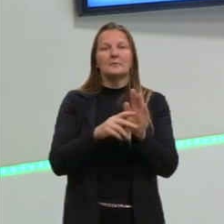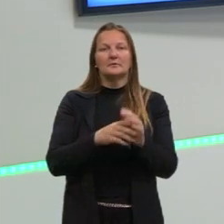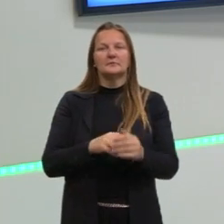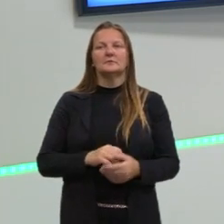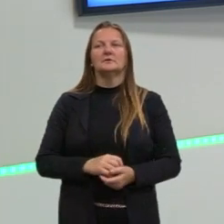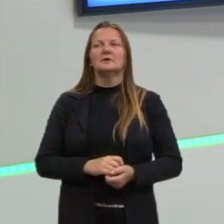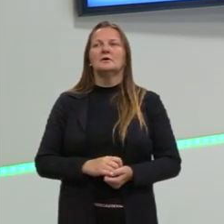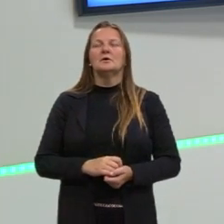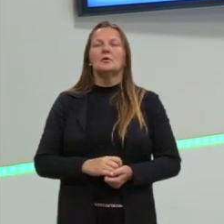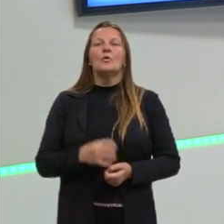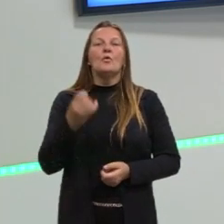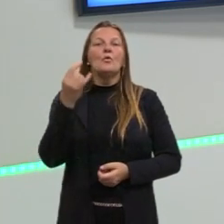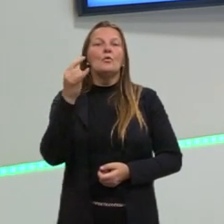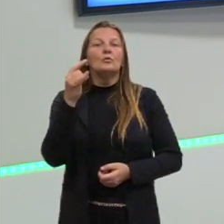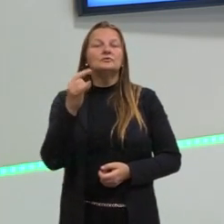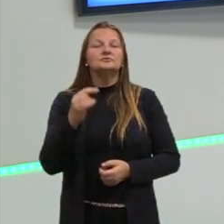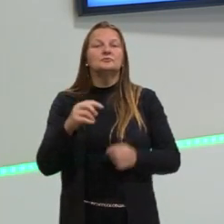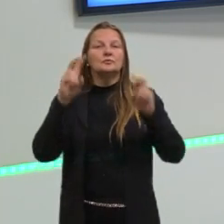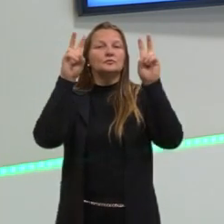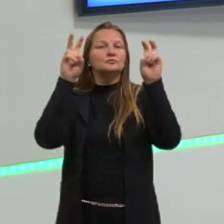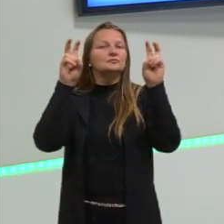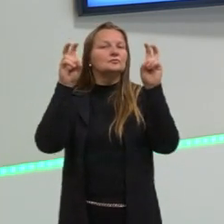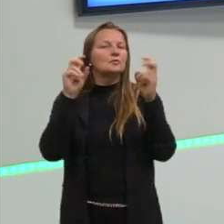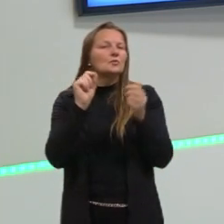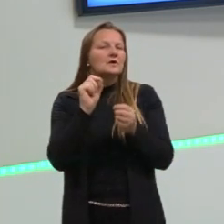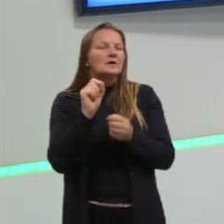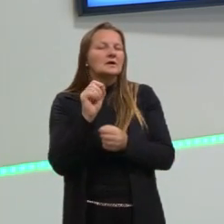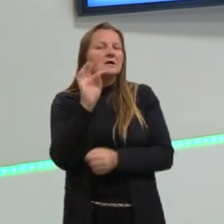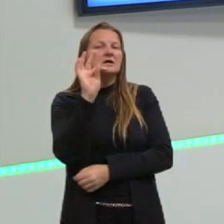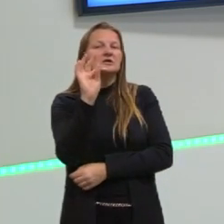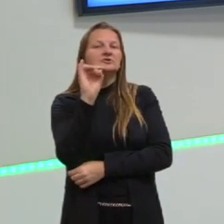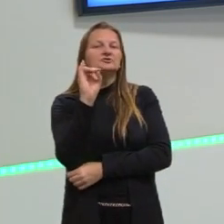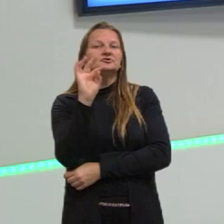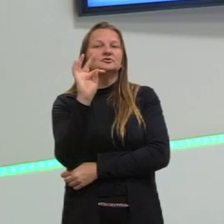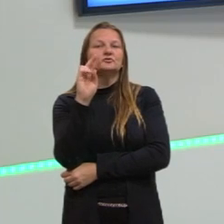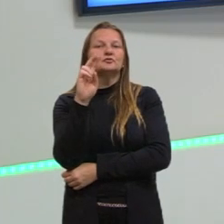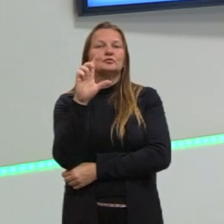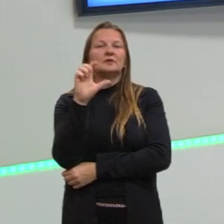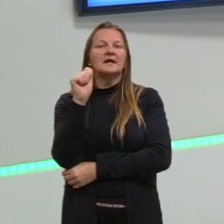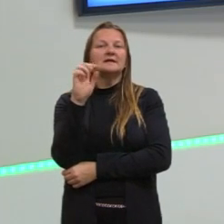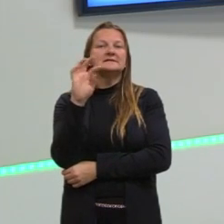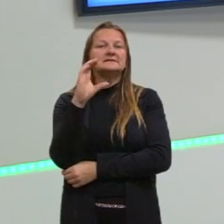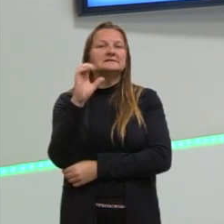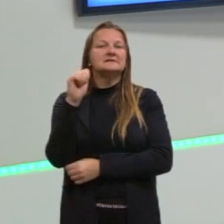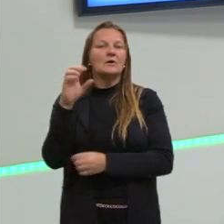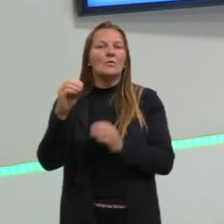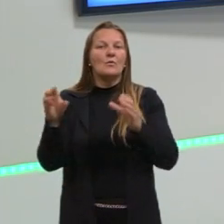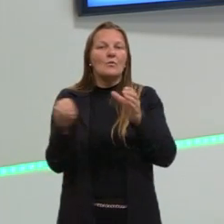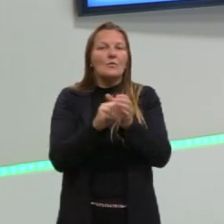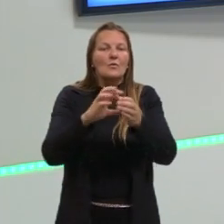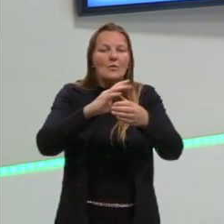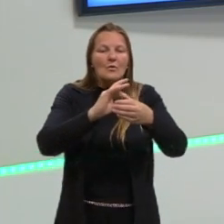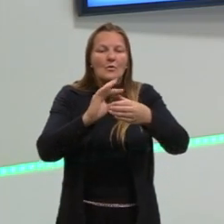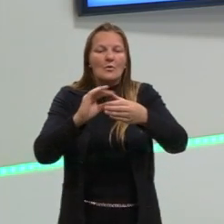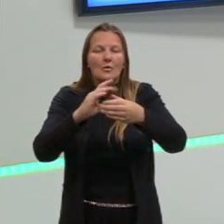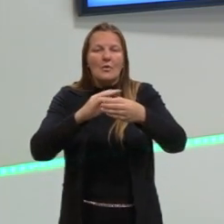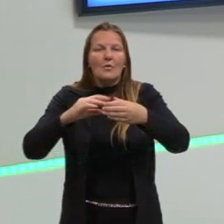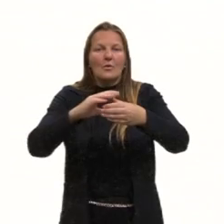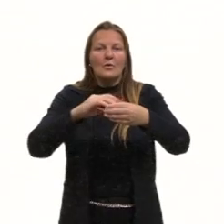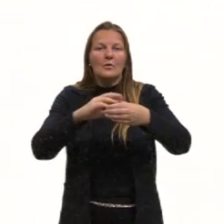e por fim é titulação mas o que que é uma titulação né titulação com solução aquosa de naoh